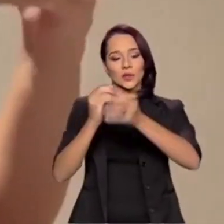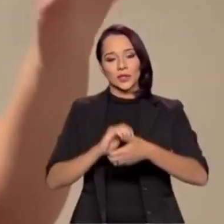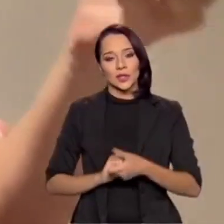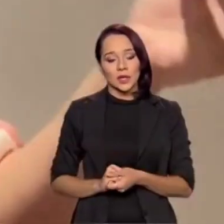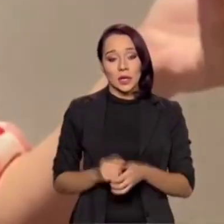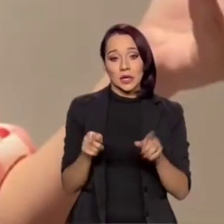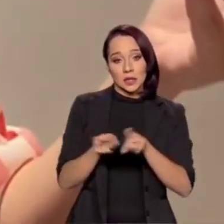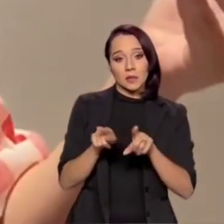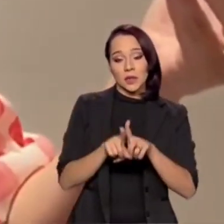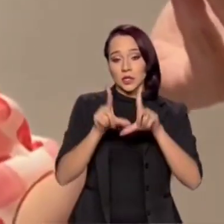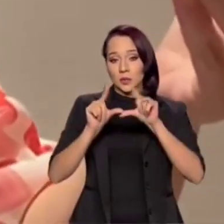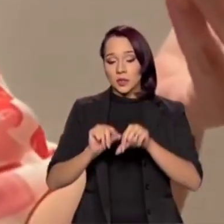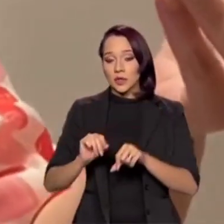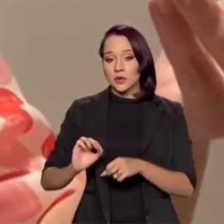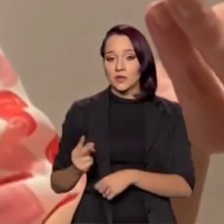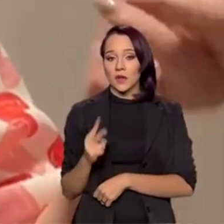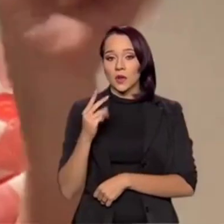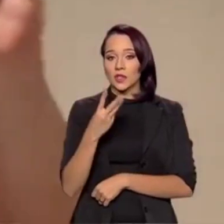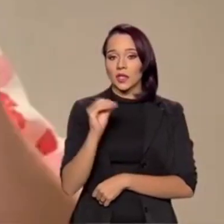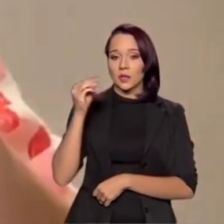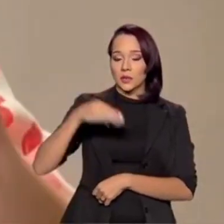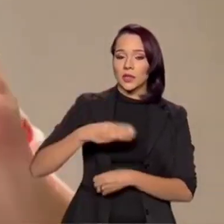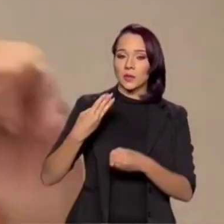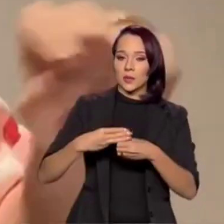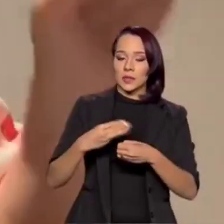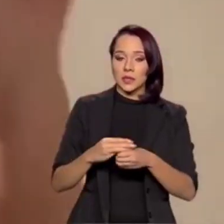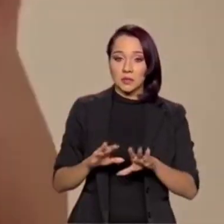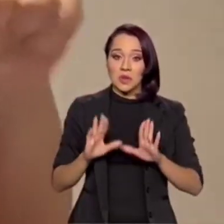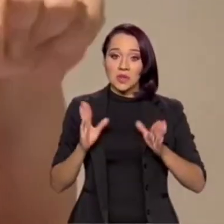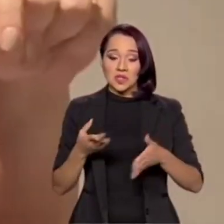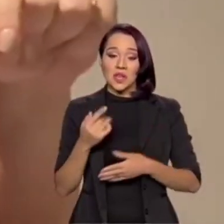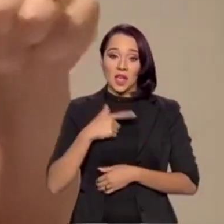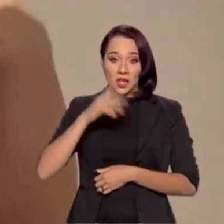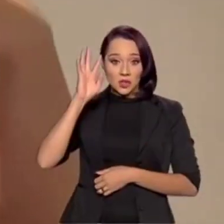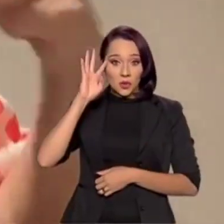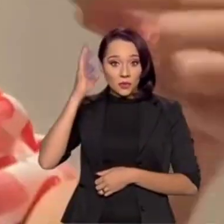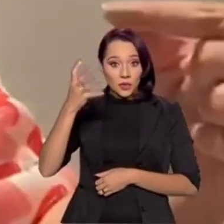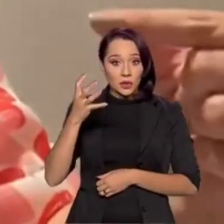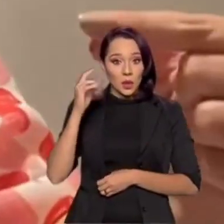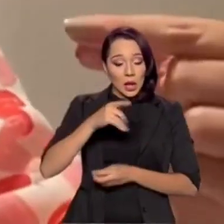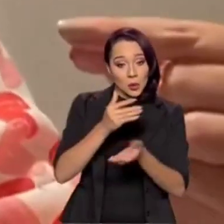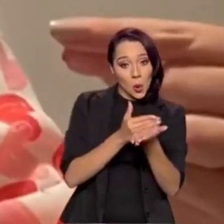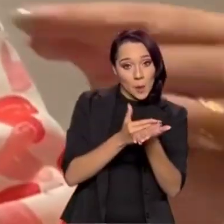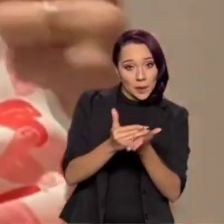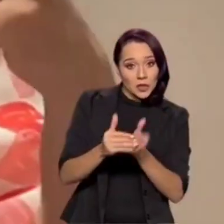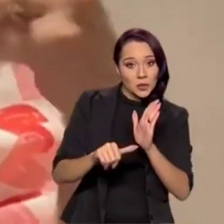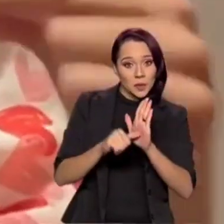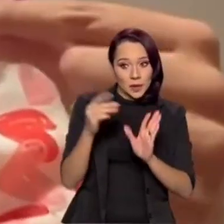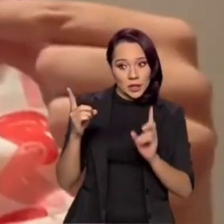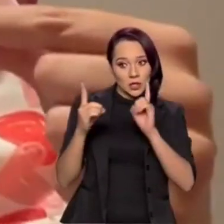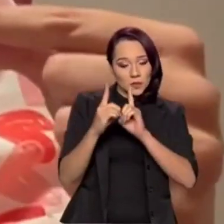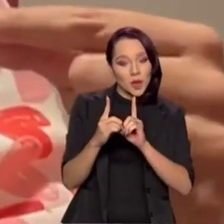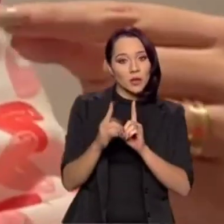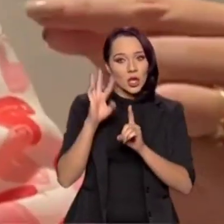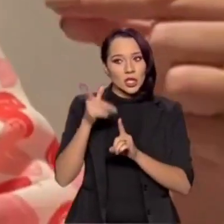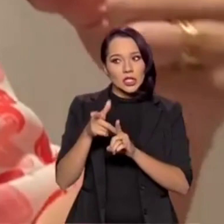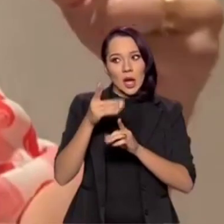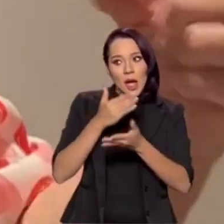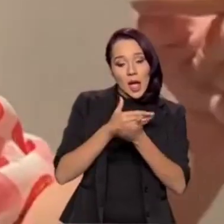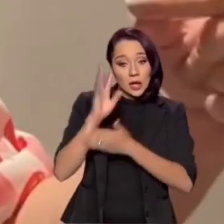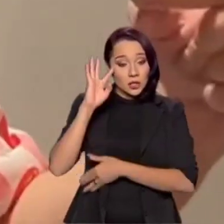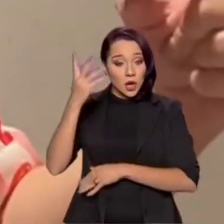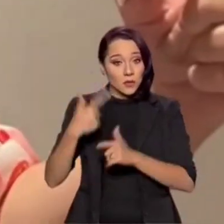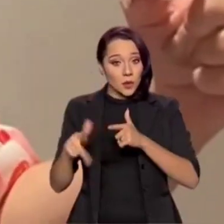e redução de custo de 30% para o município, porque uma vez que é resolvido no início, no primeiro atendimento, no pronto